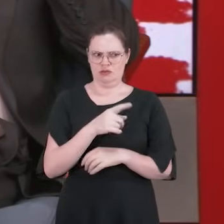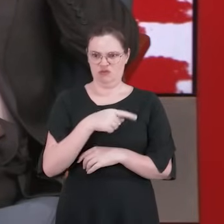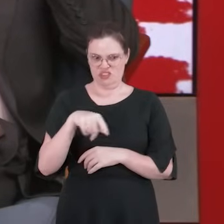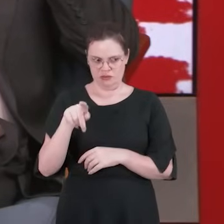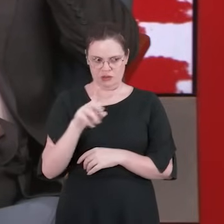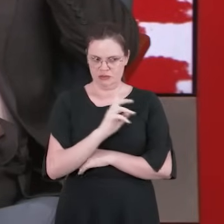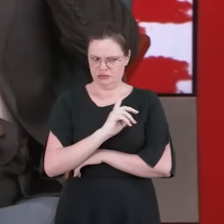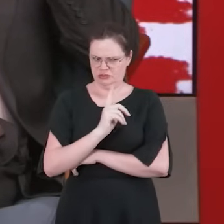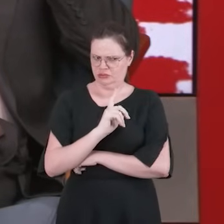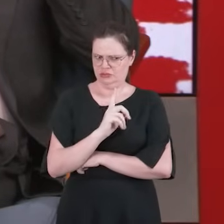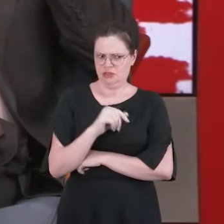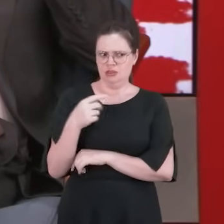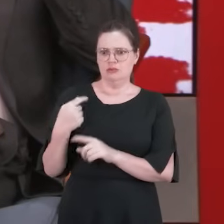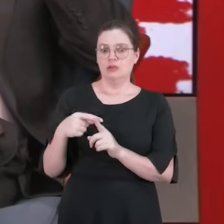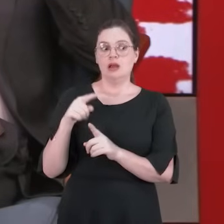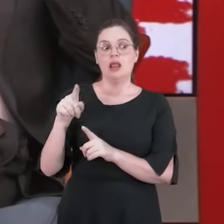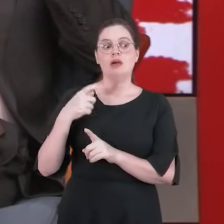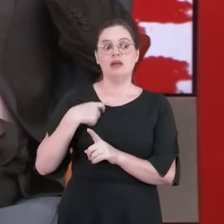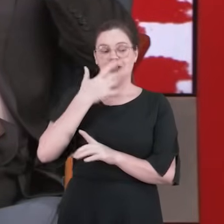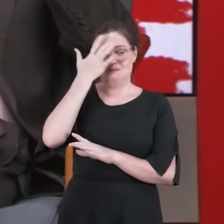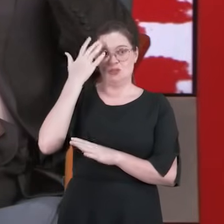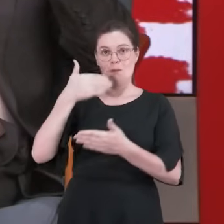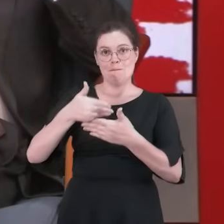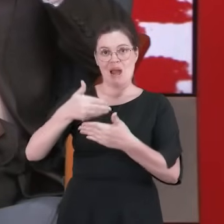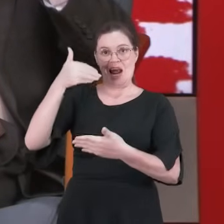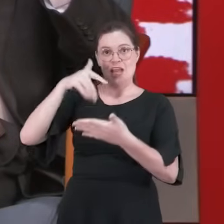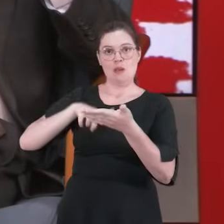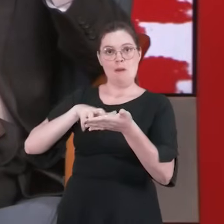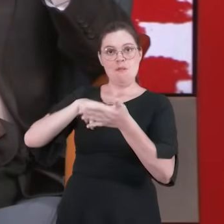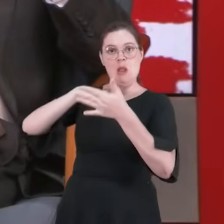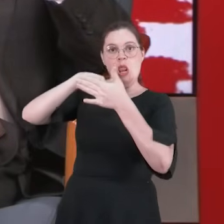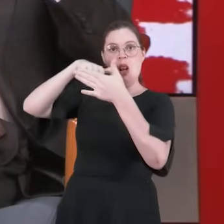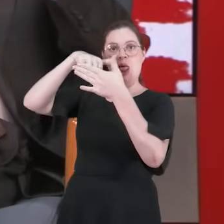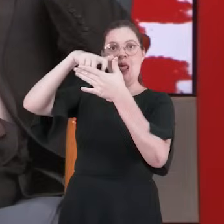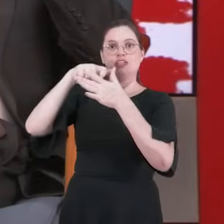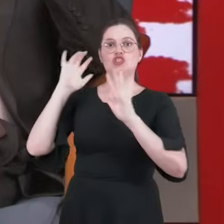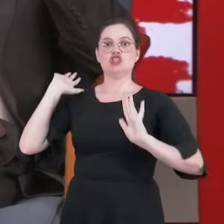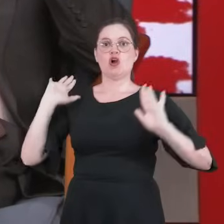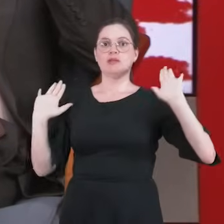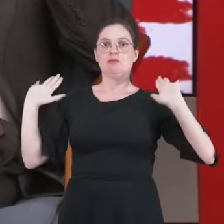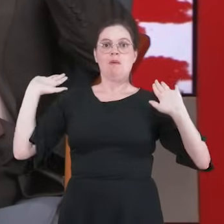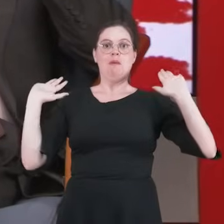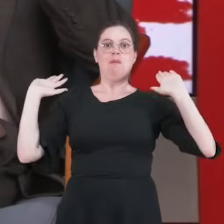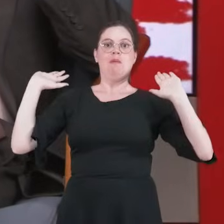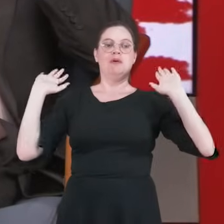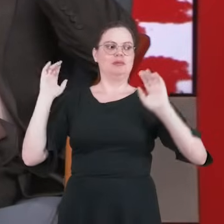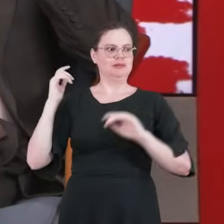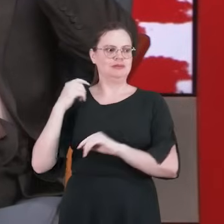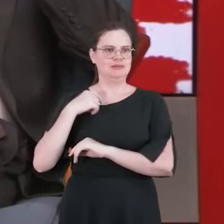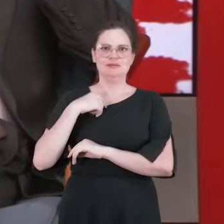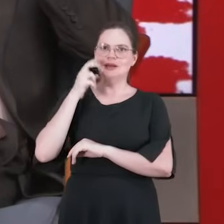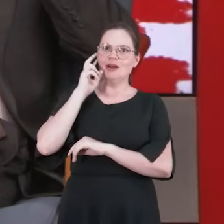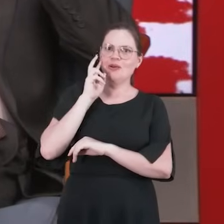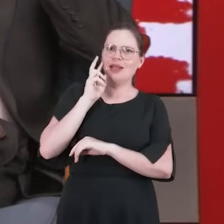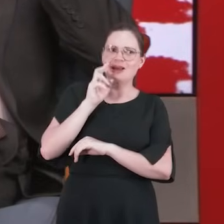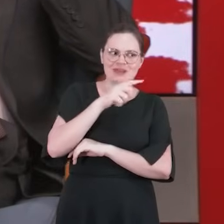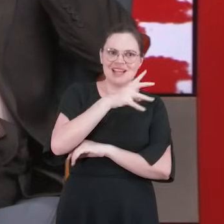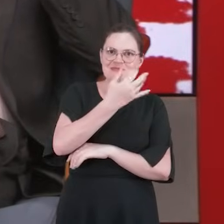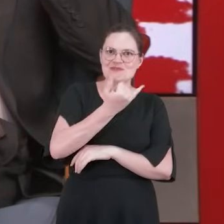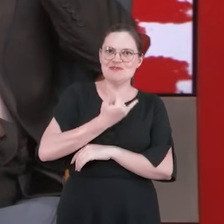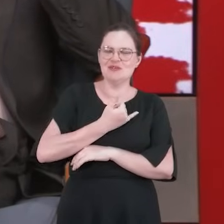pessoal sobe pela parede, sobe nas paredes de costa. Me lembro de um que apareceu